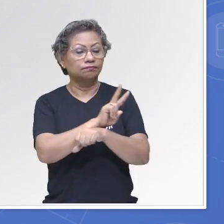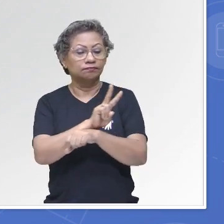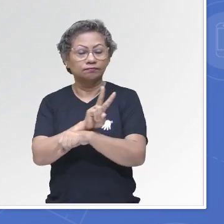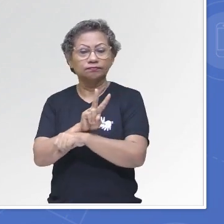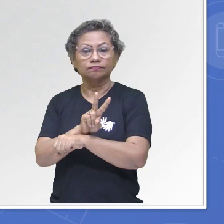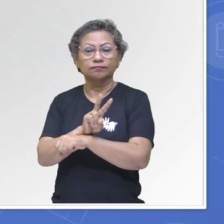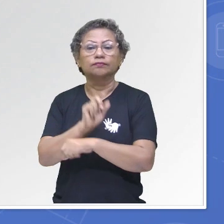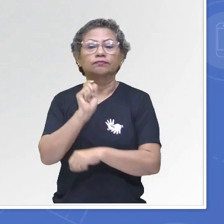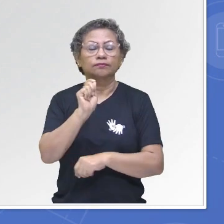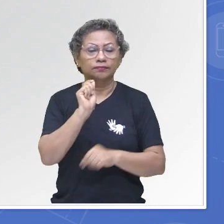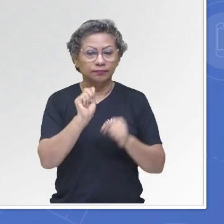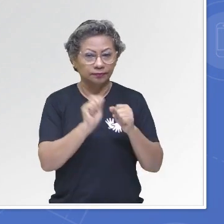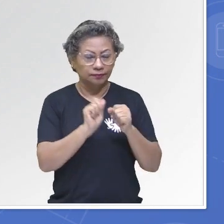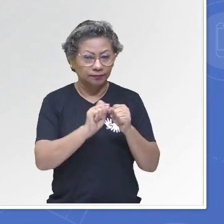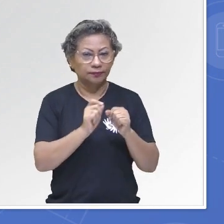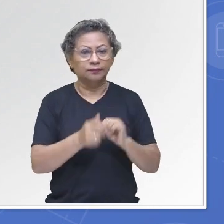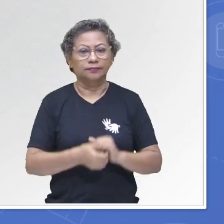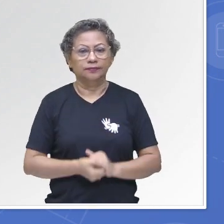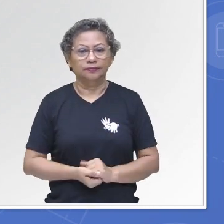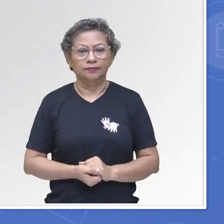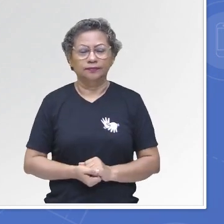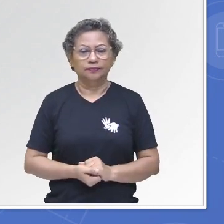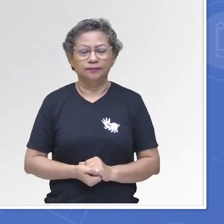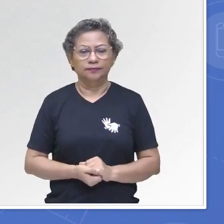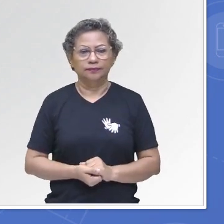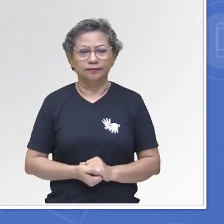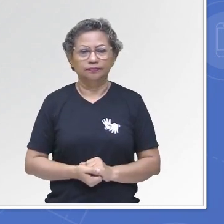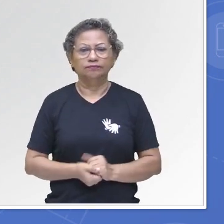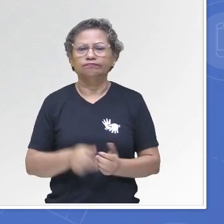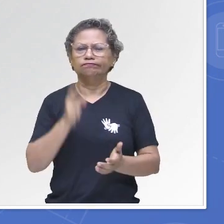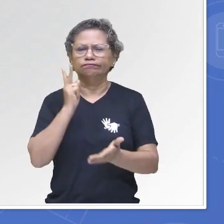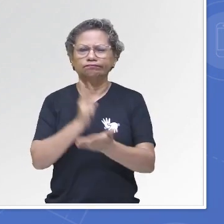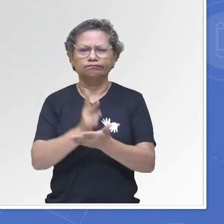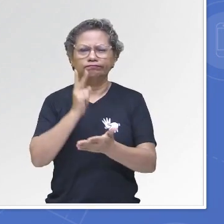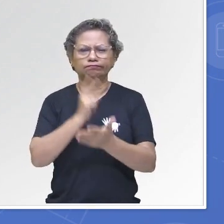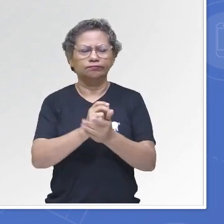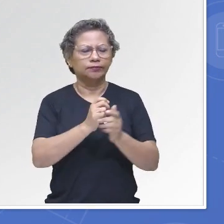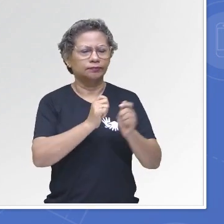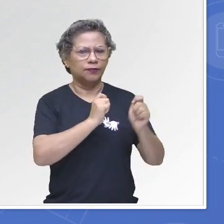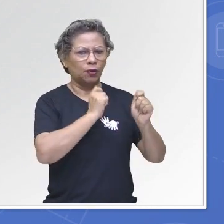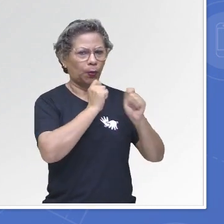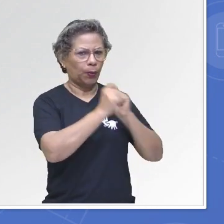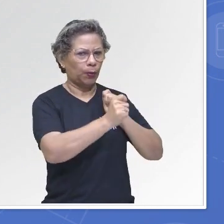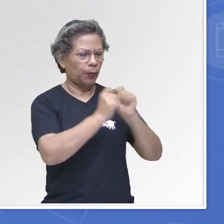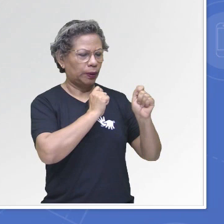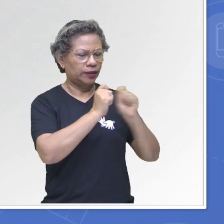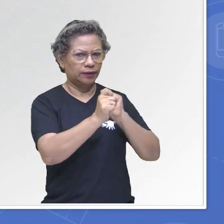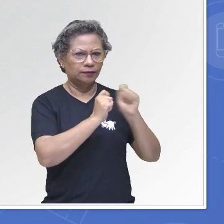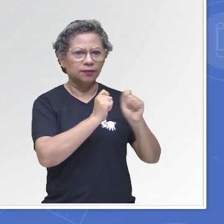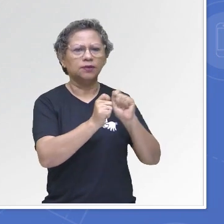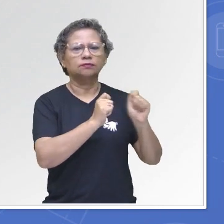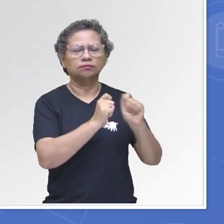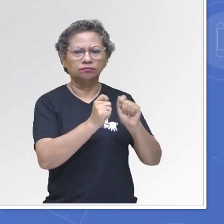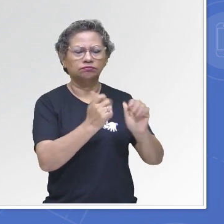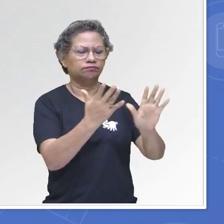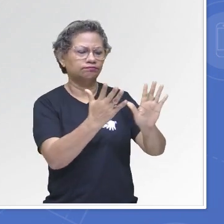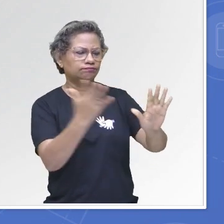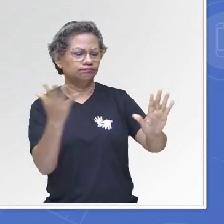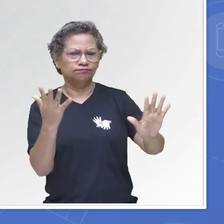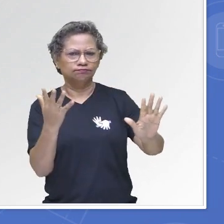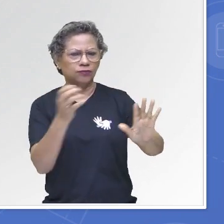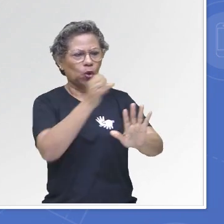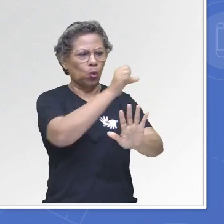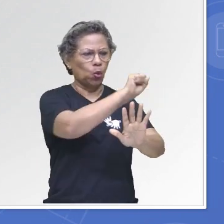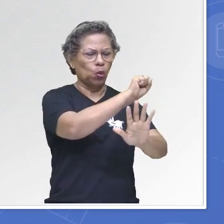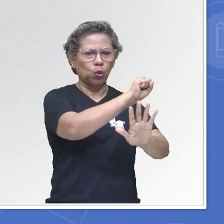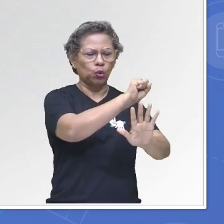fila, ele estabeleceu que sempre vai entrevistar lá, ó, a cada 8 presentes